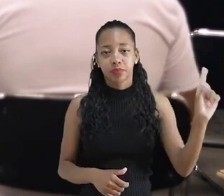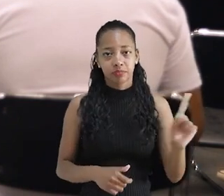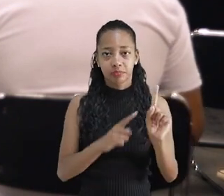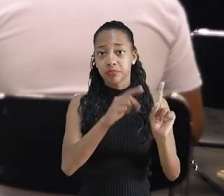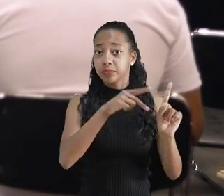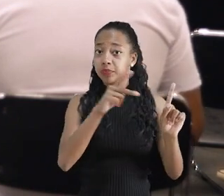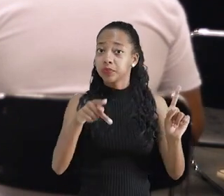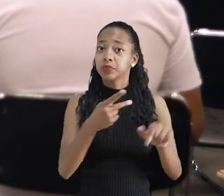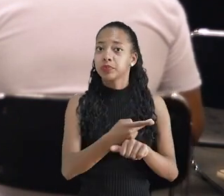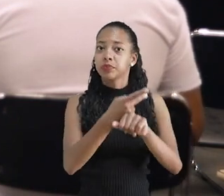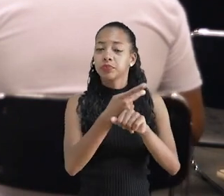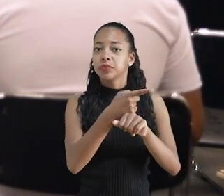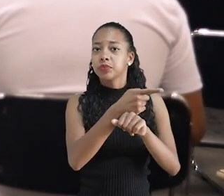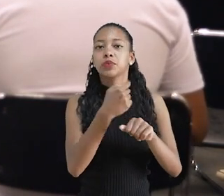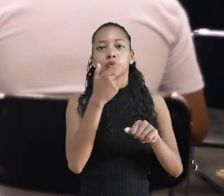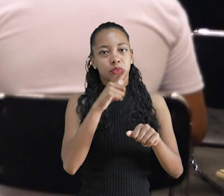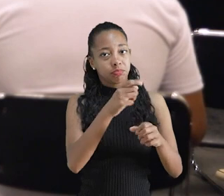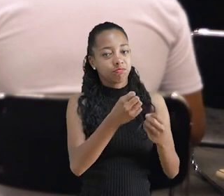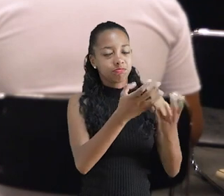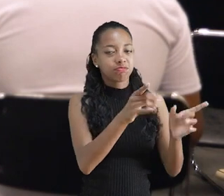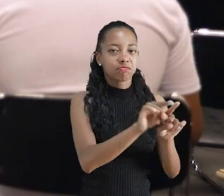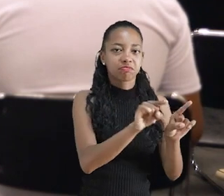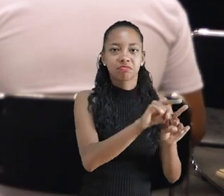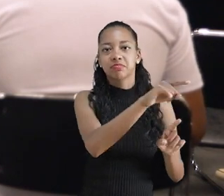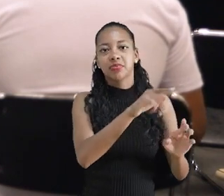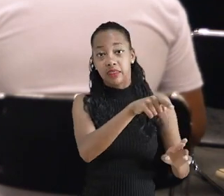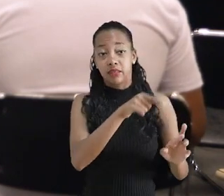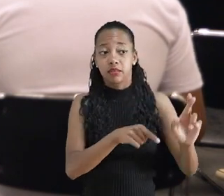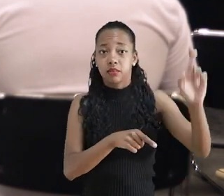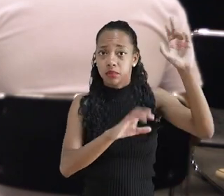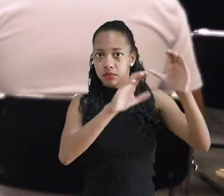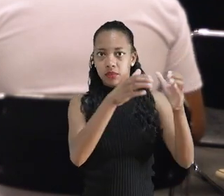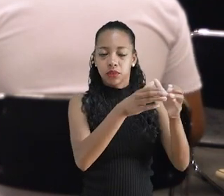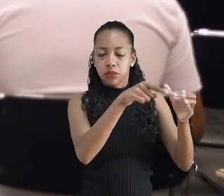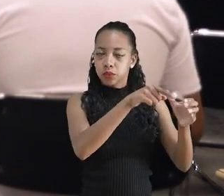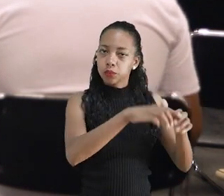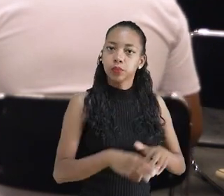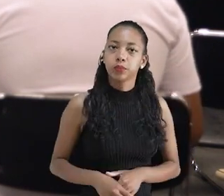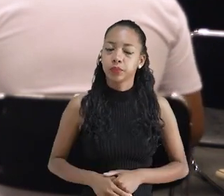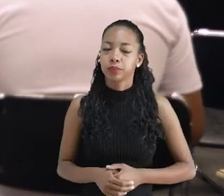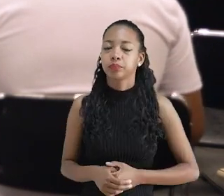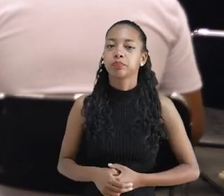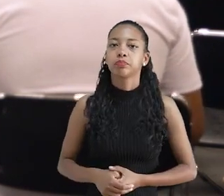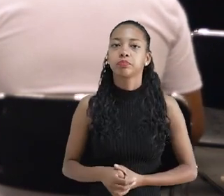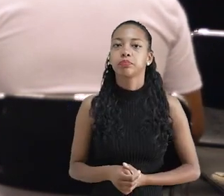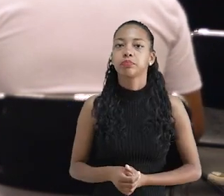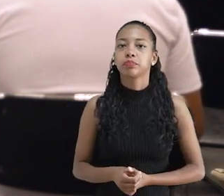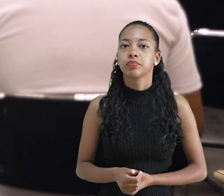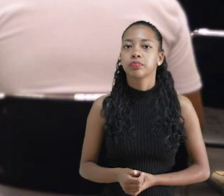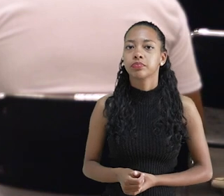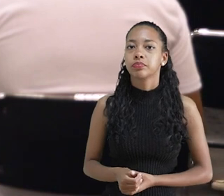eh do ano não recordo agora um ano pelo MEC também foi pro prêmio eh global de professores né